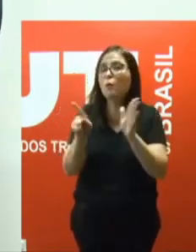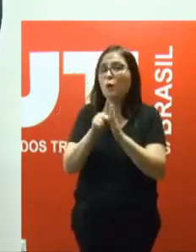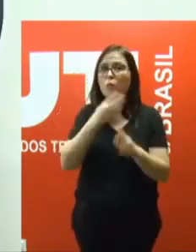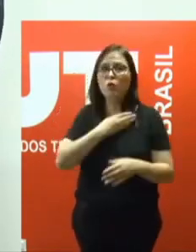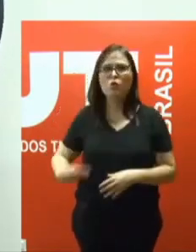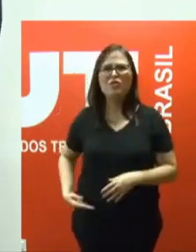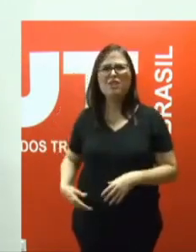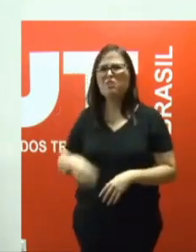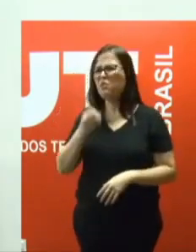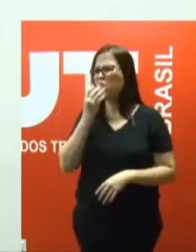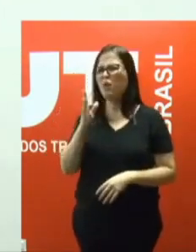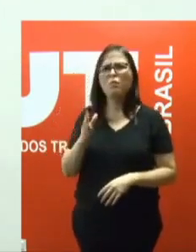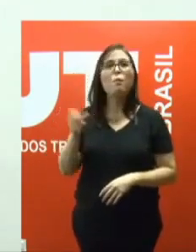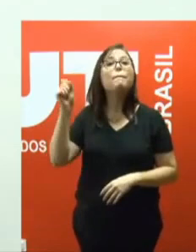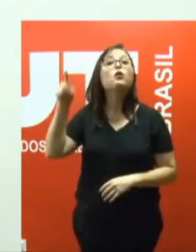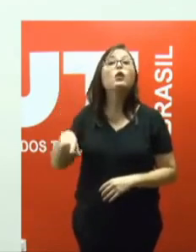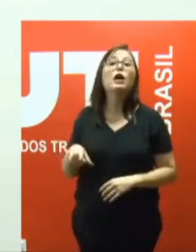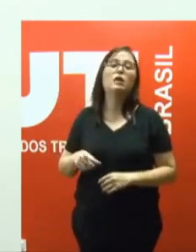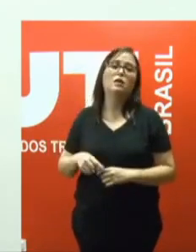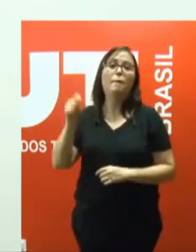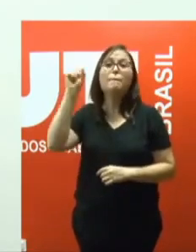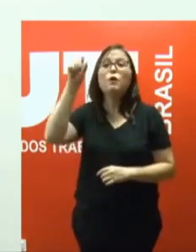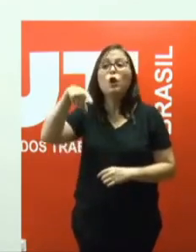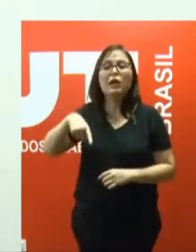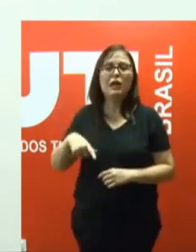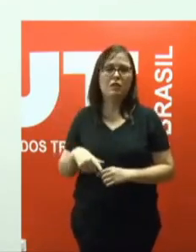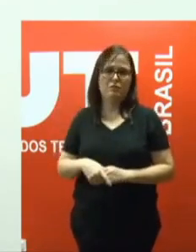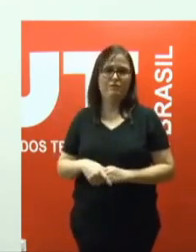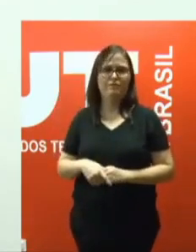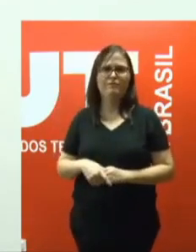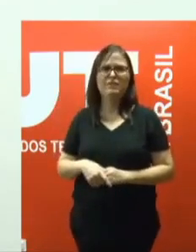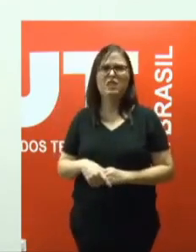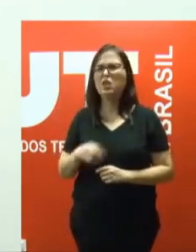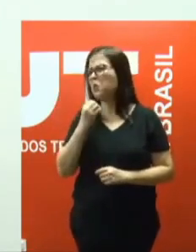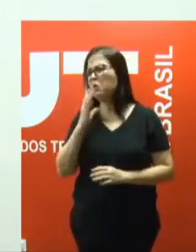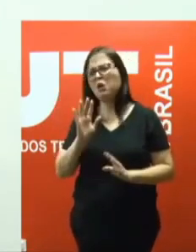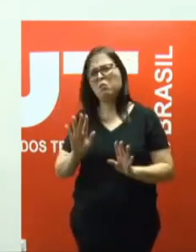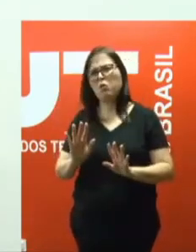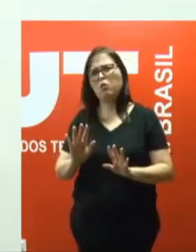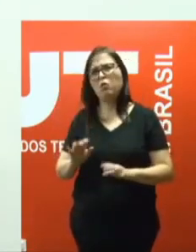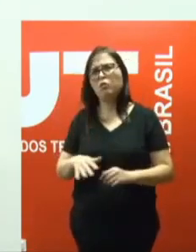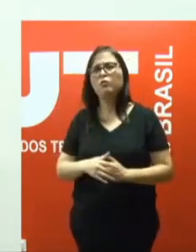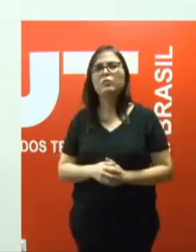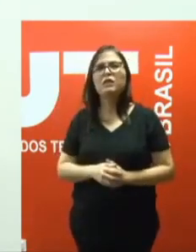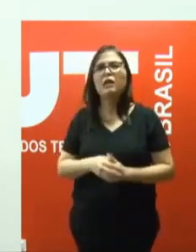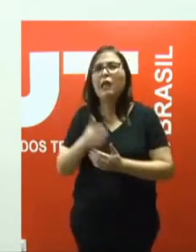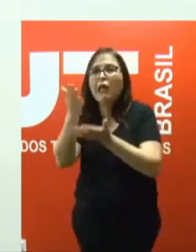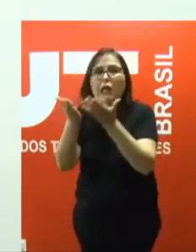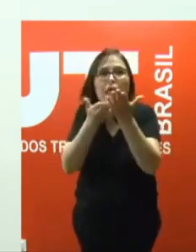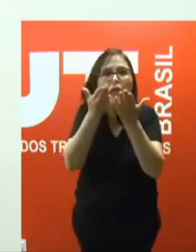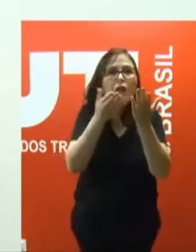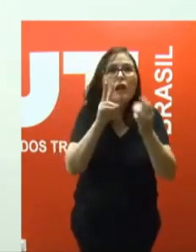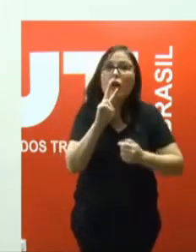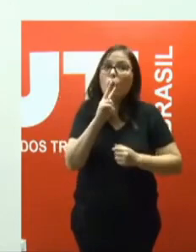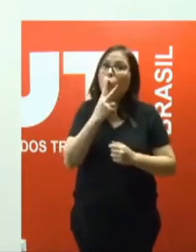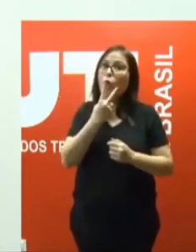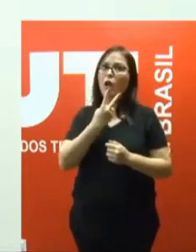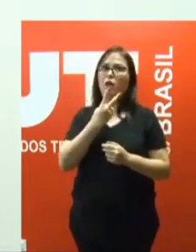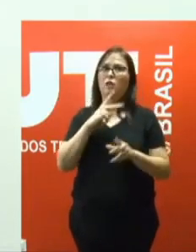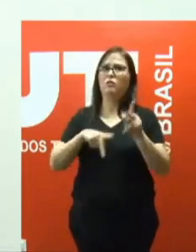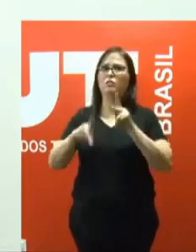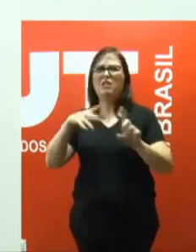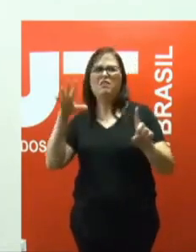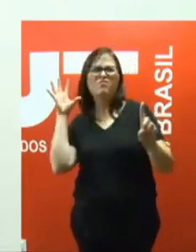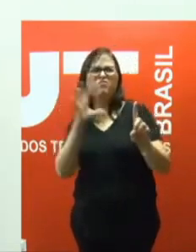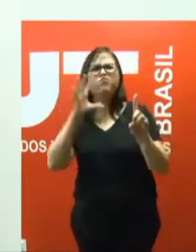Não é isso? Tudo que é do Estado não presta. Você veja, se não fosse a pandemia, eles continuavam atacando o